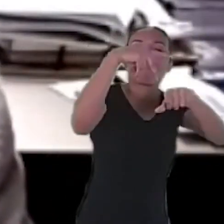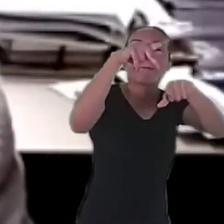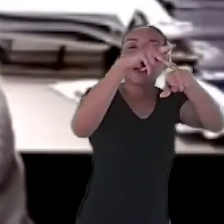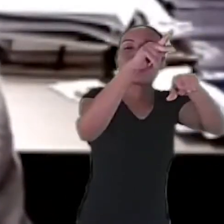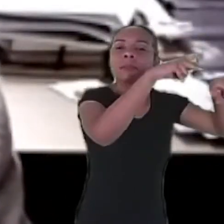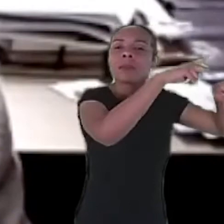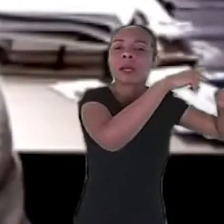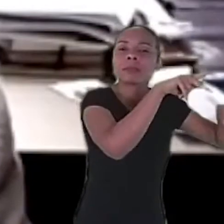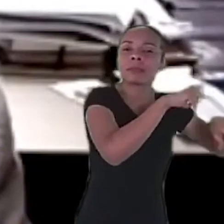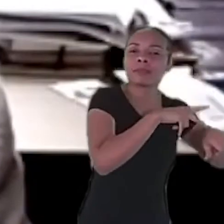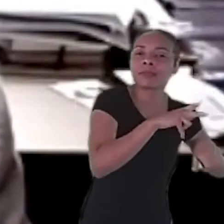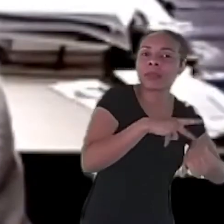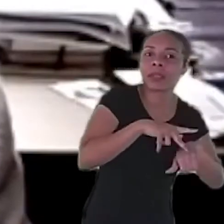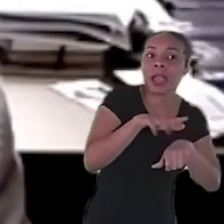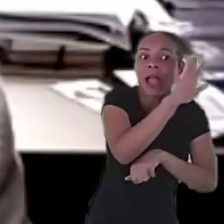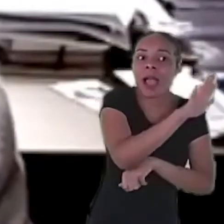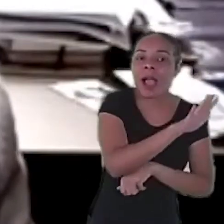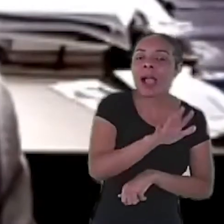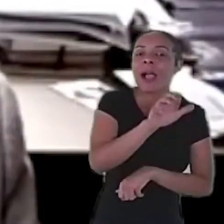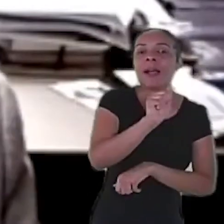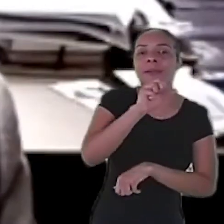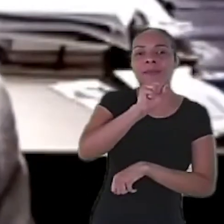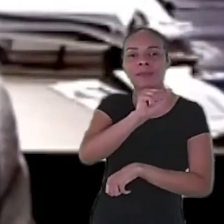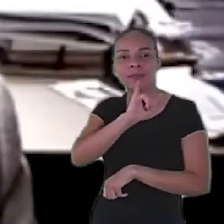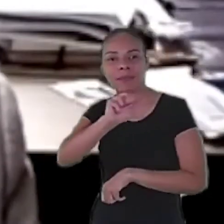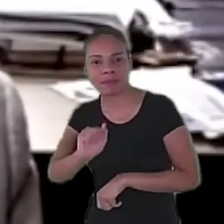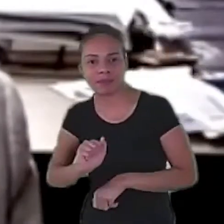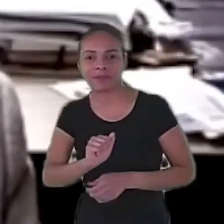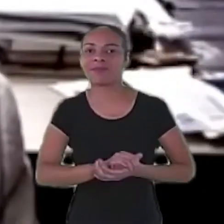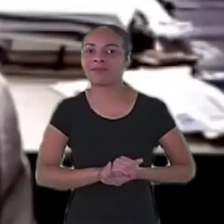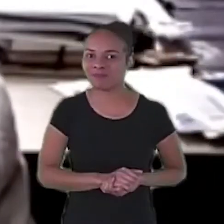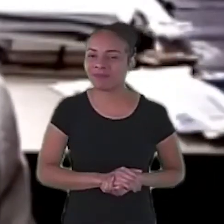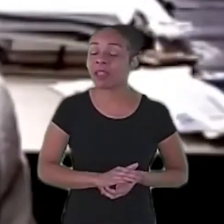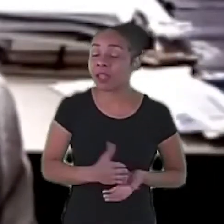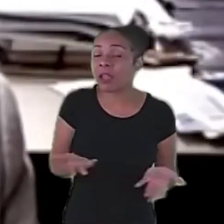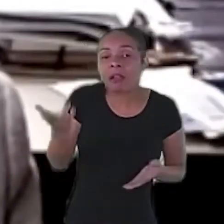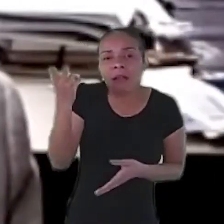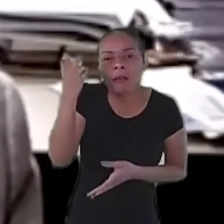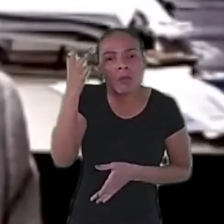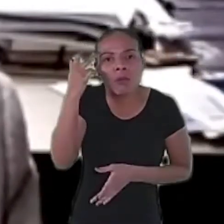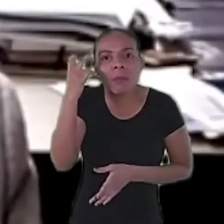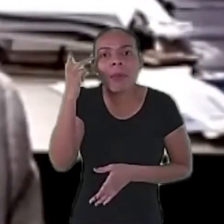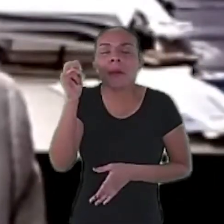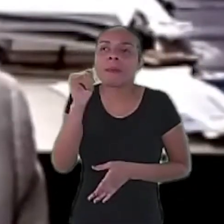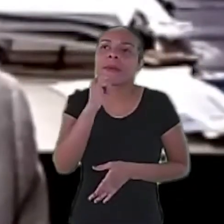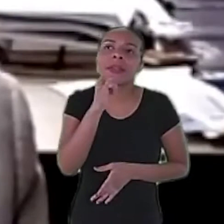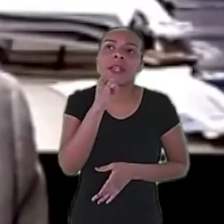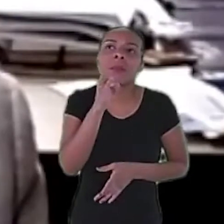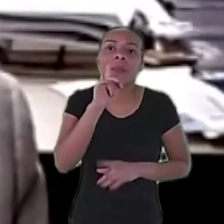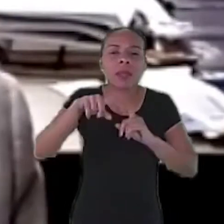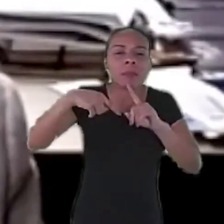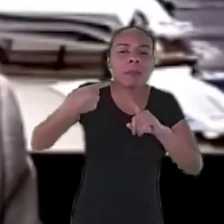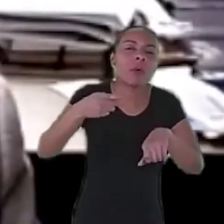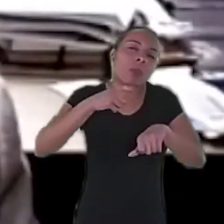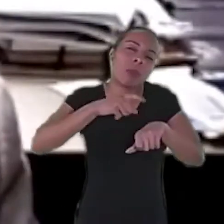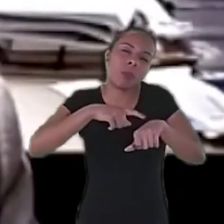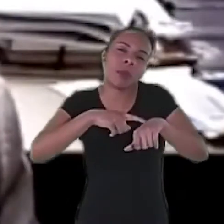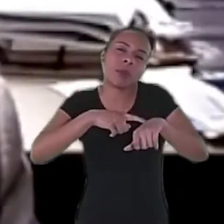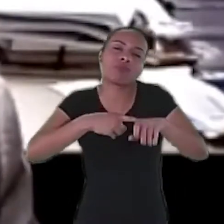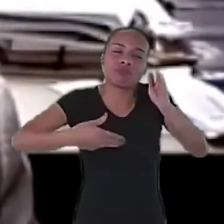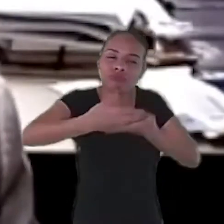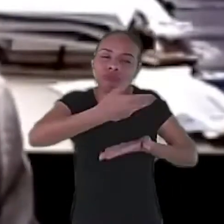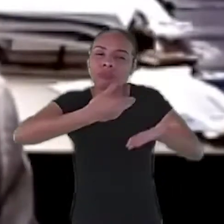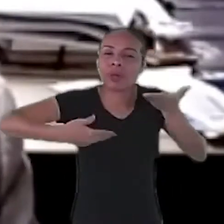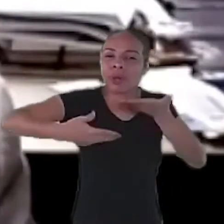uma jovem chinesa, por exemplo, é comum, depois de uma certa intimidade, beijinho no rosto, cumprimentar pegando na mão.